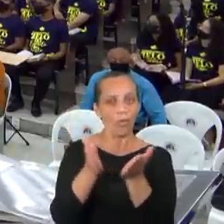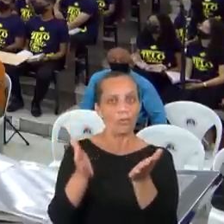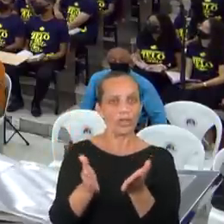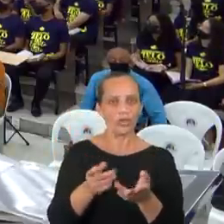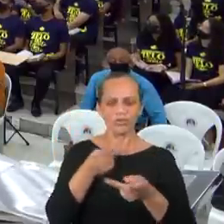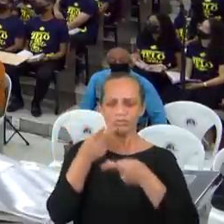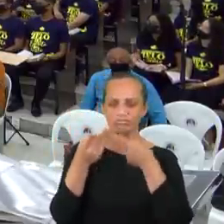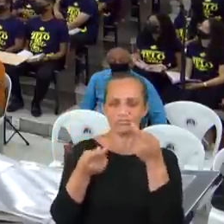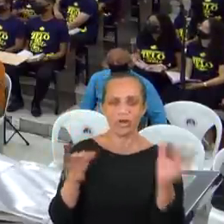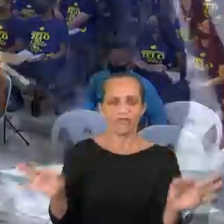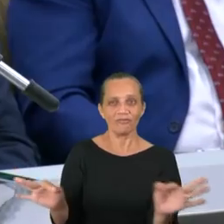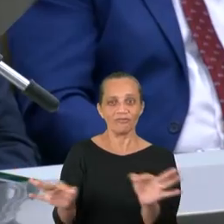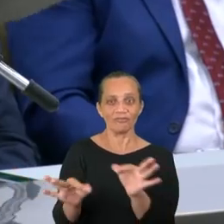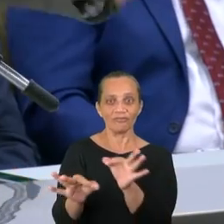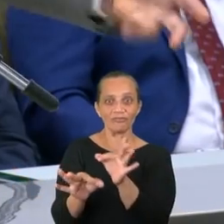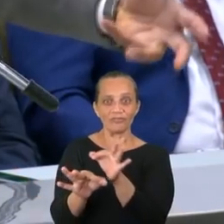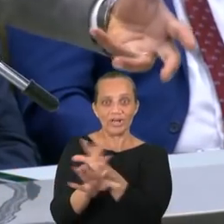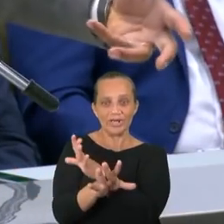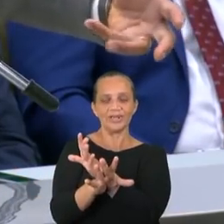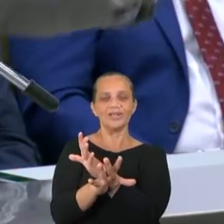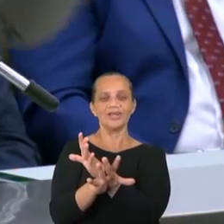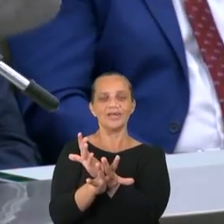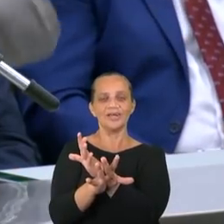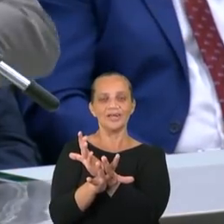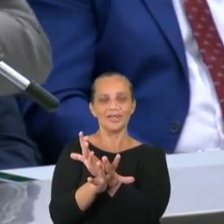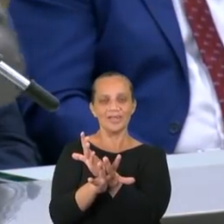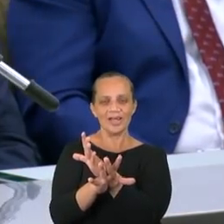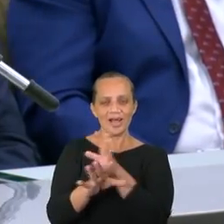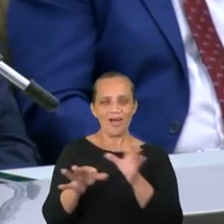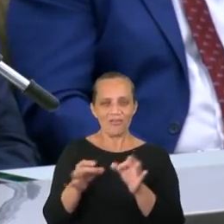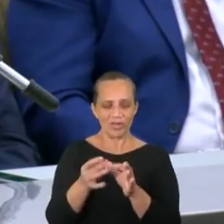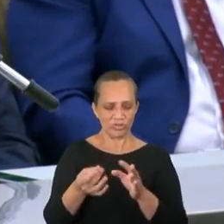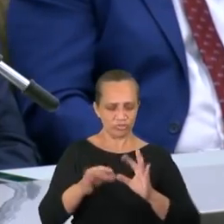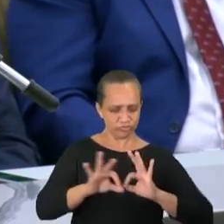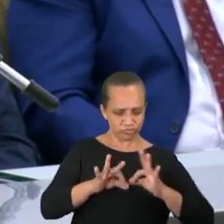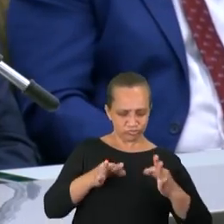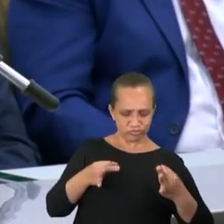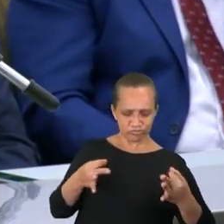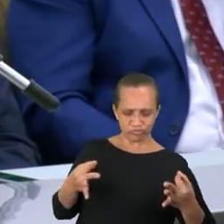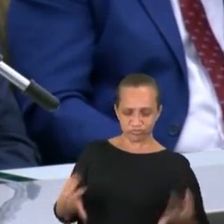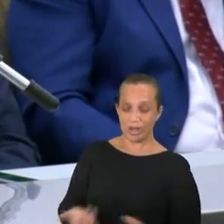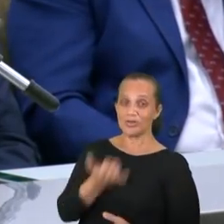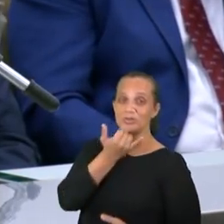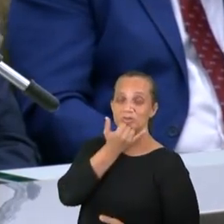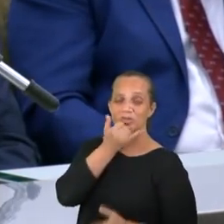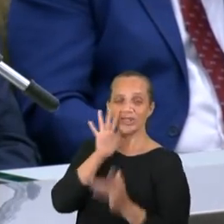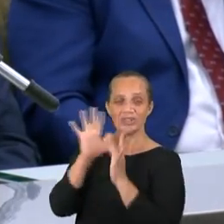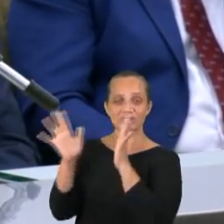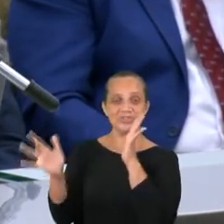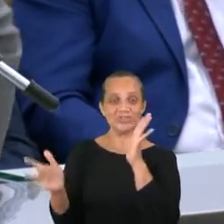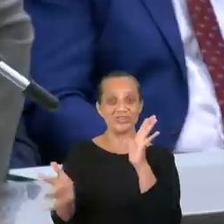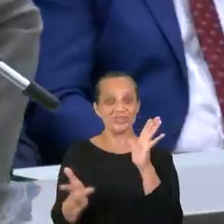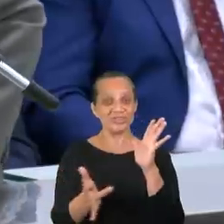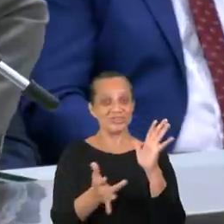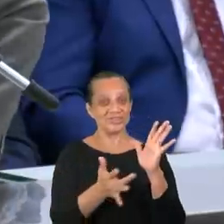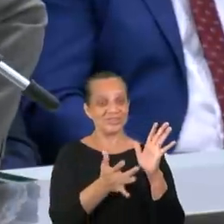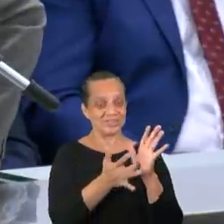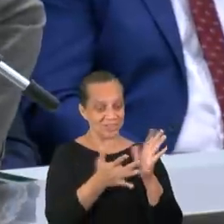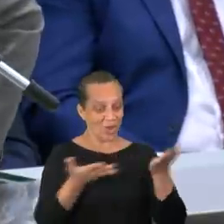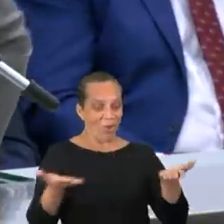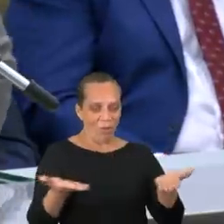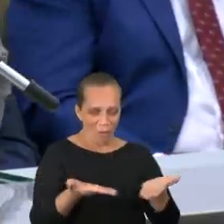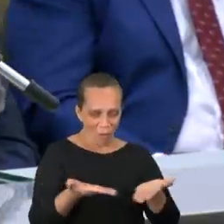ele terminou de derramar, rasgou o coração, aí Jesus disse: